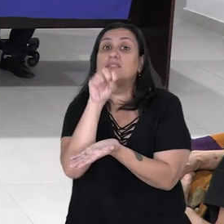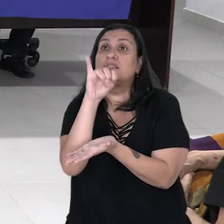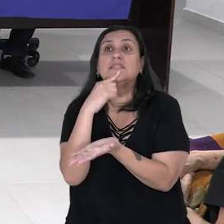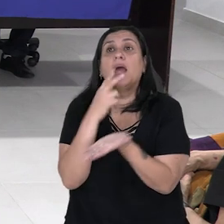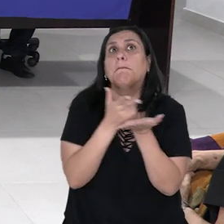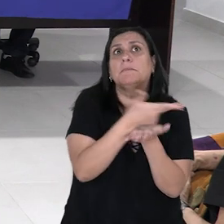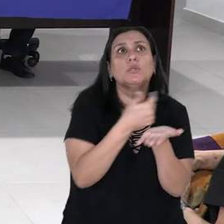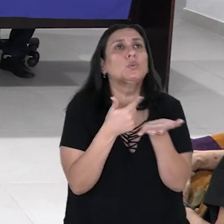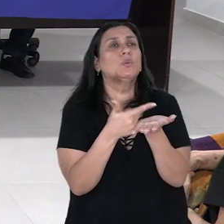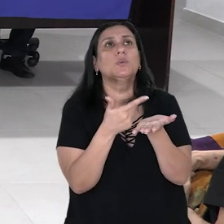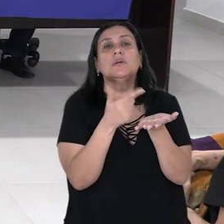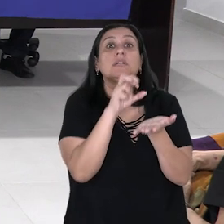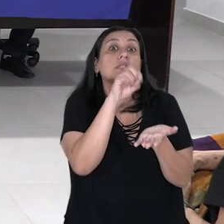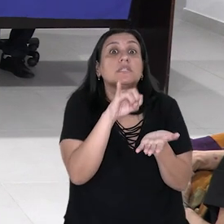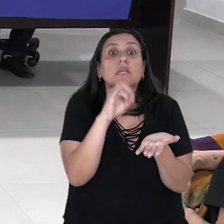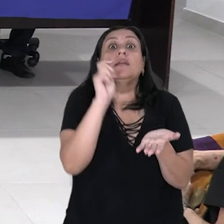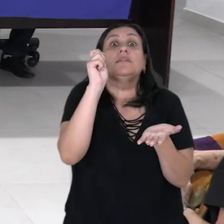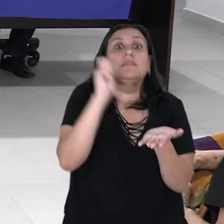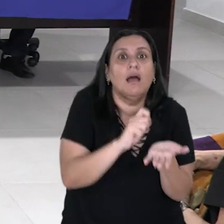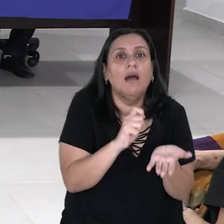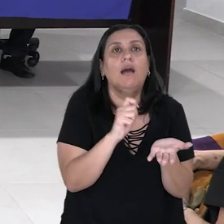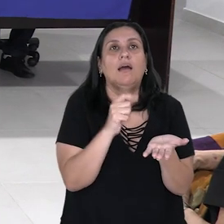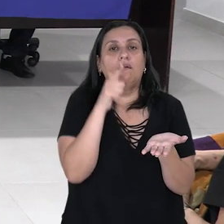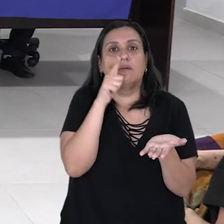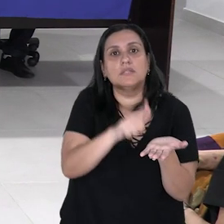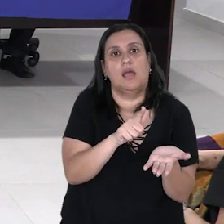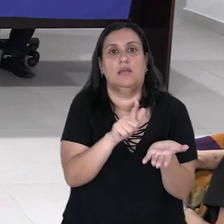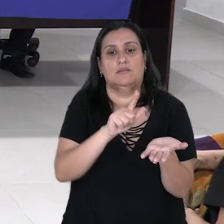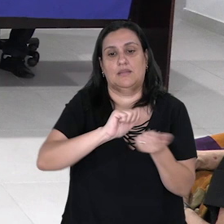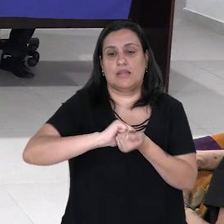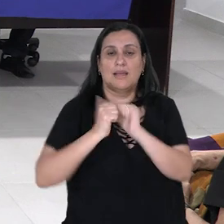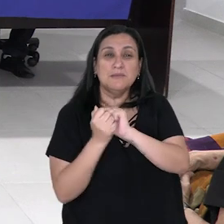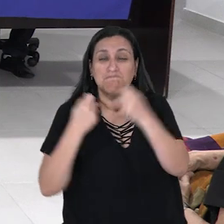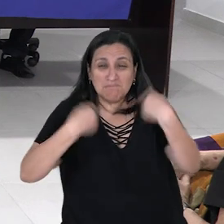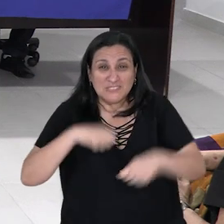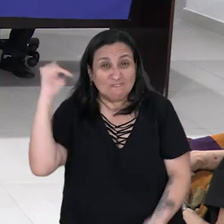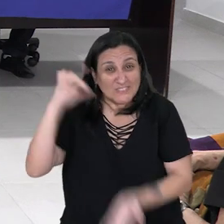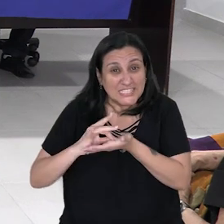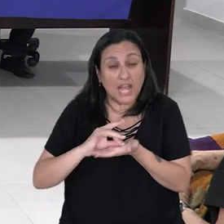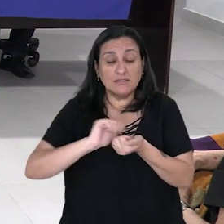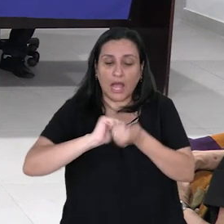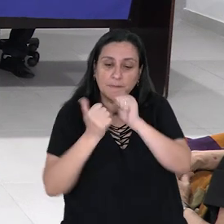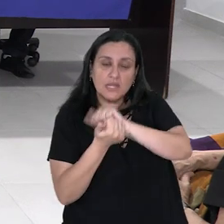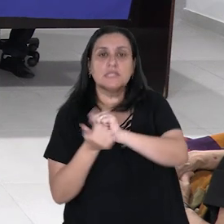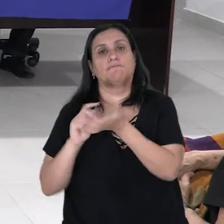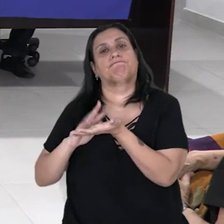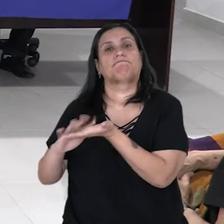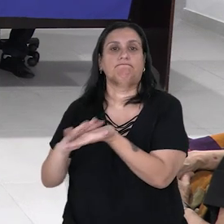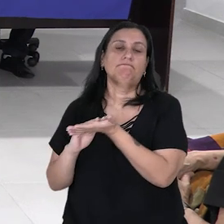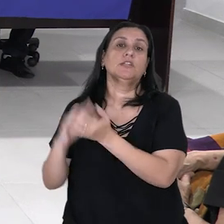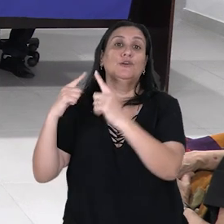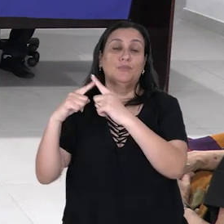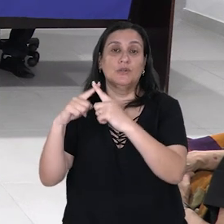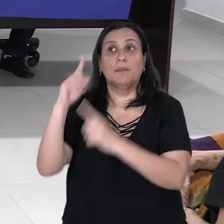uma pintura, se realmente aquilo ali é necessário, de fato, para